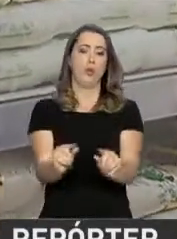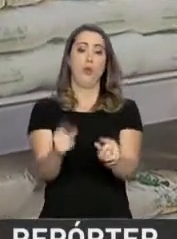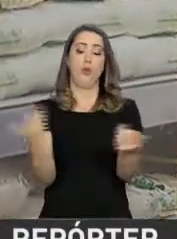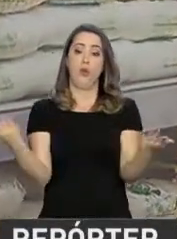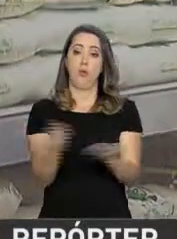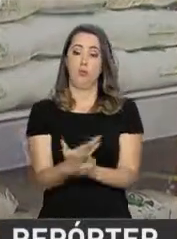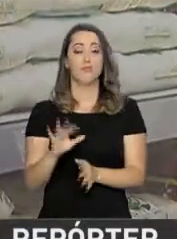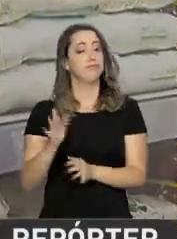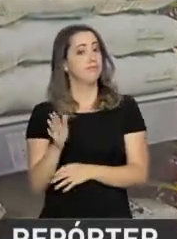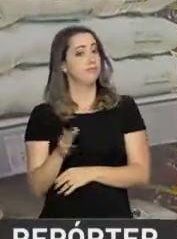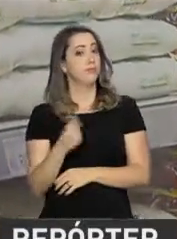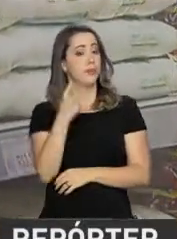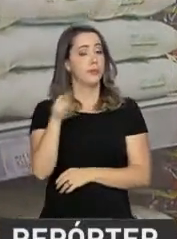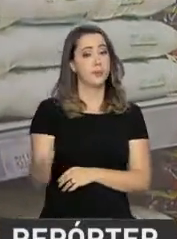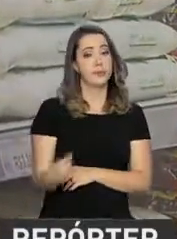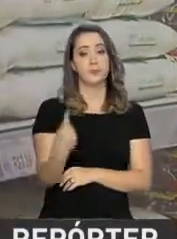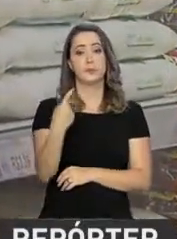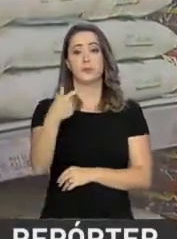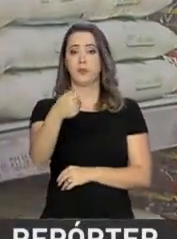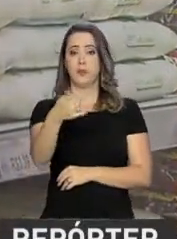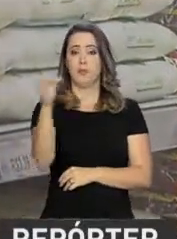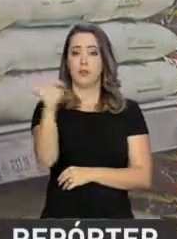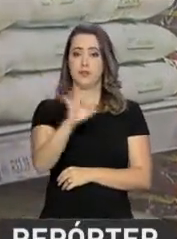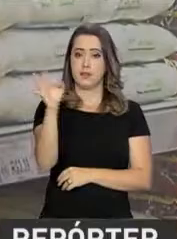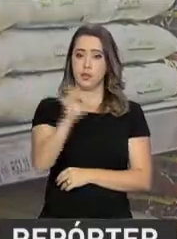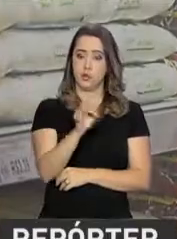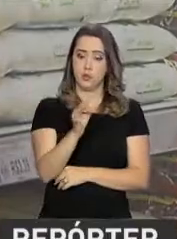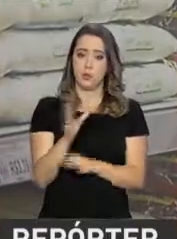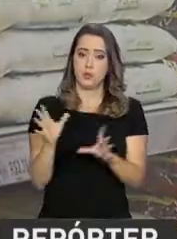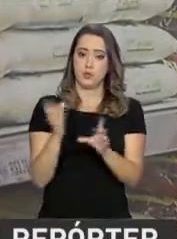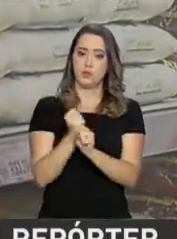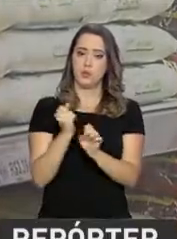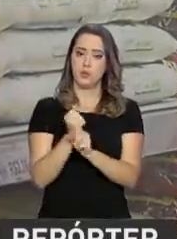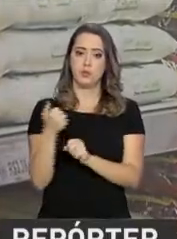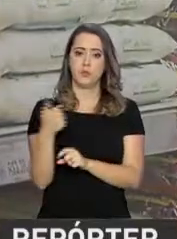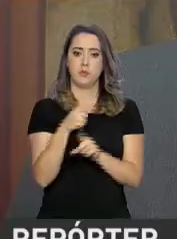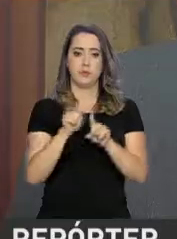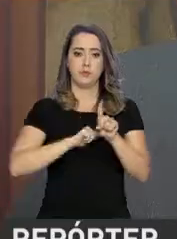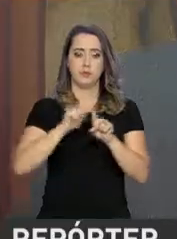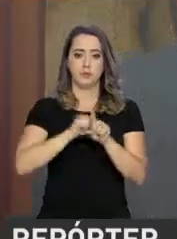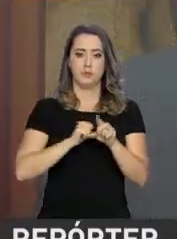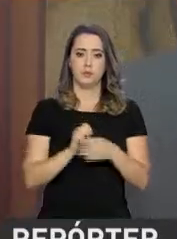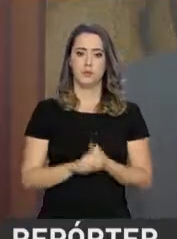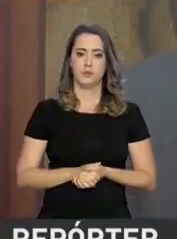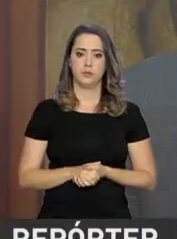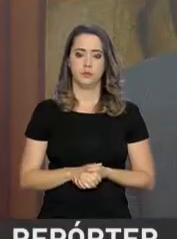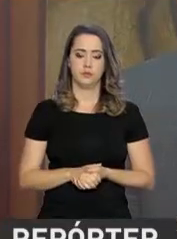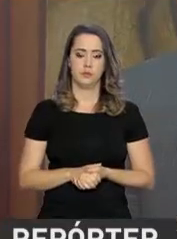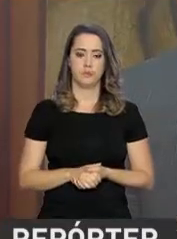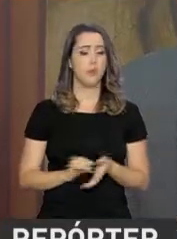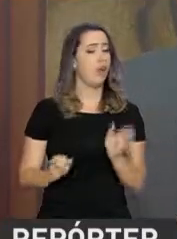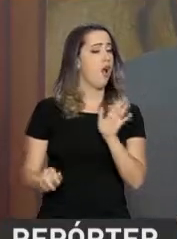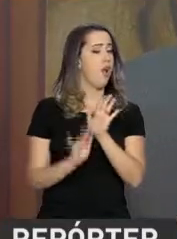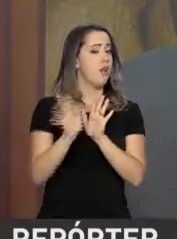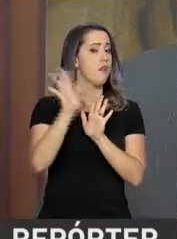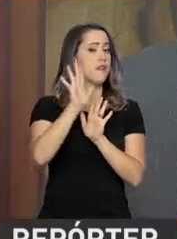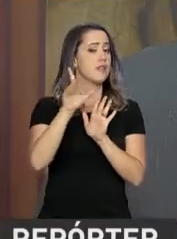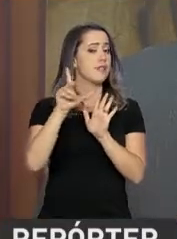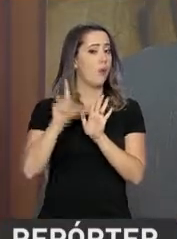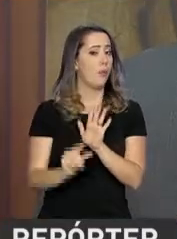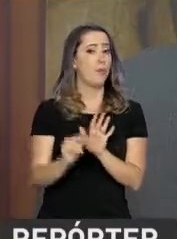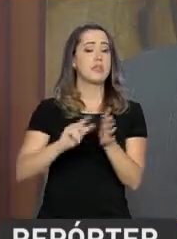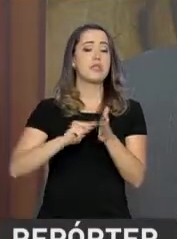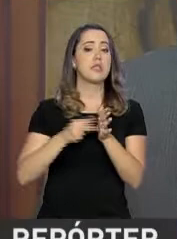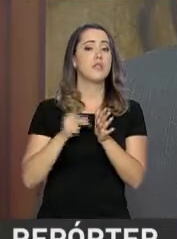hoje está em cerca de 1,7 por cento no acumulado de 12 meses fração massa significa que uma vez